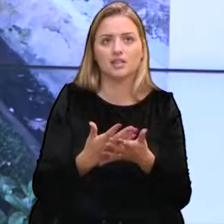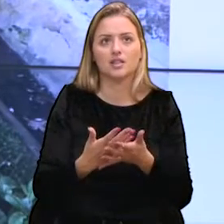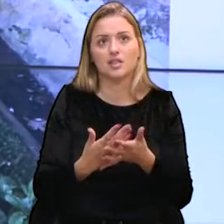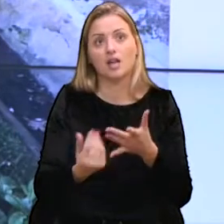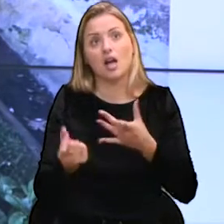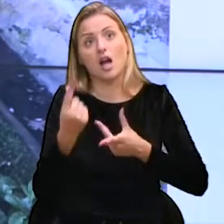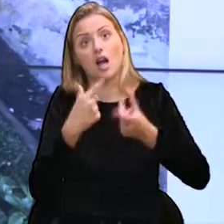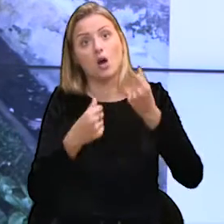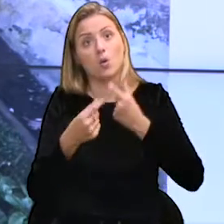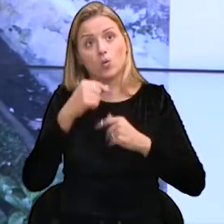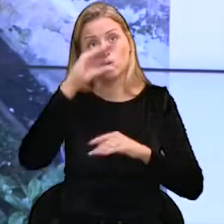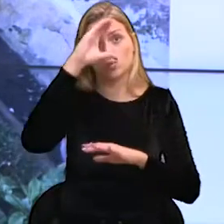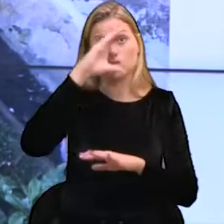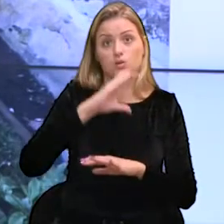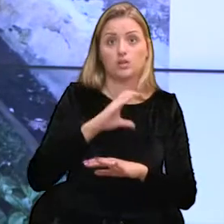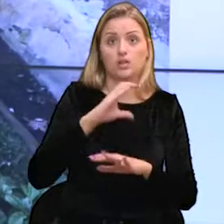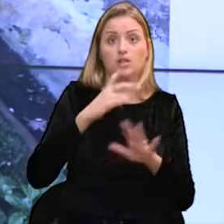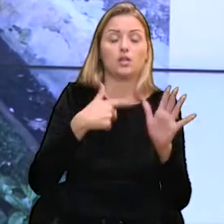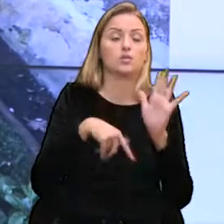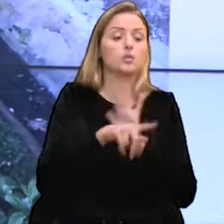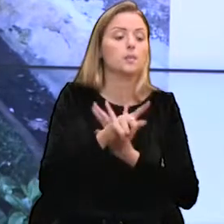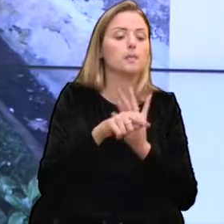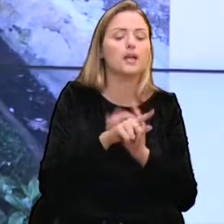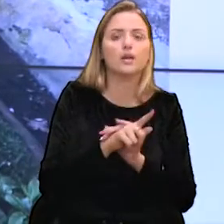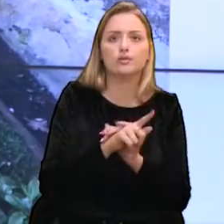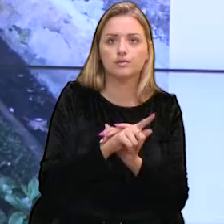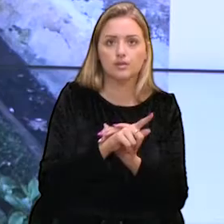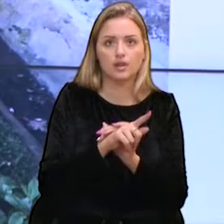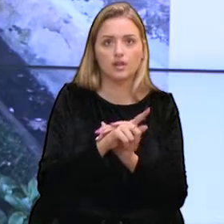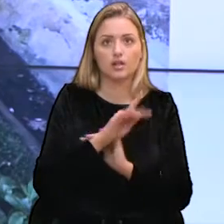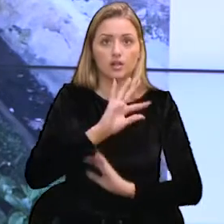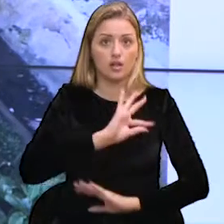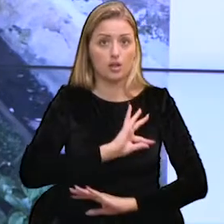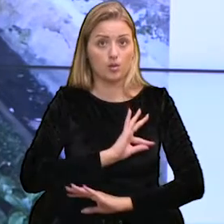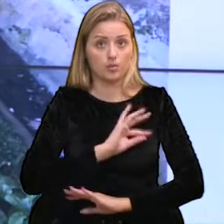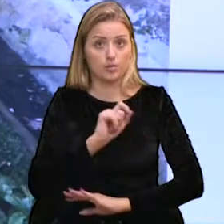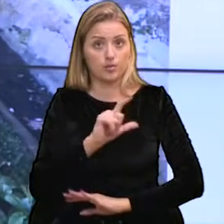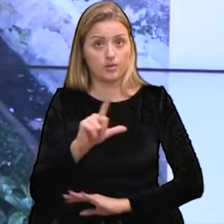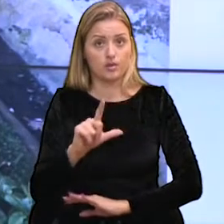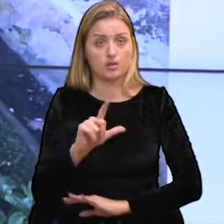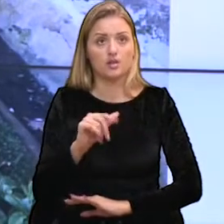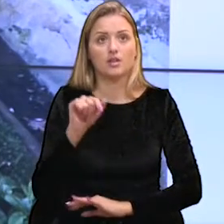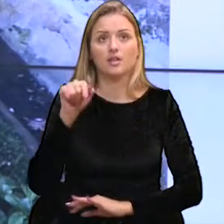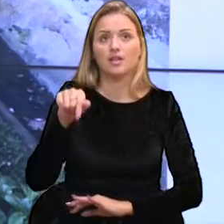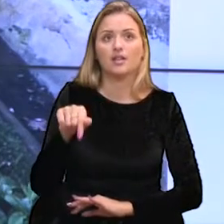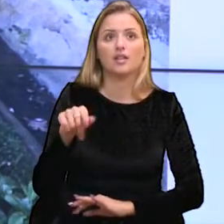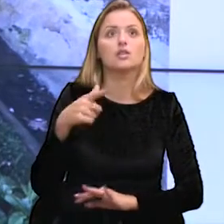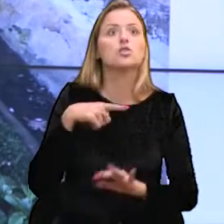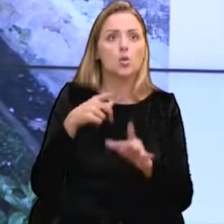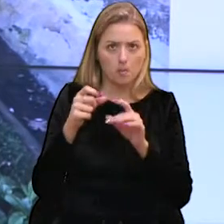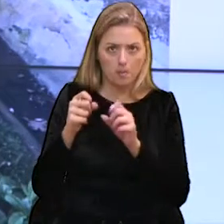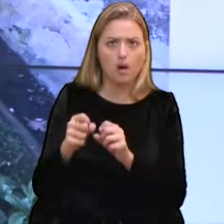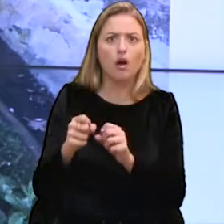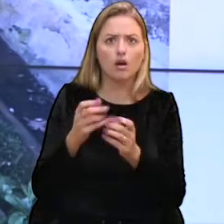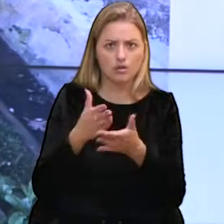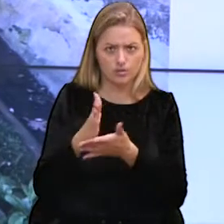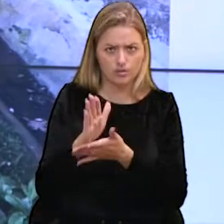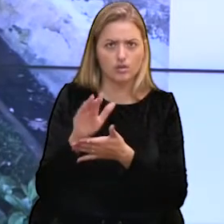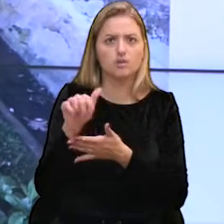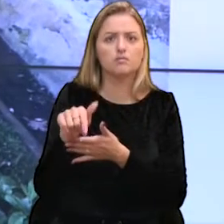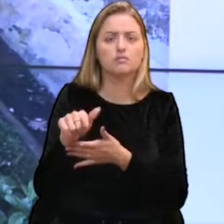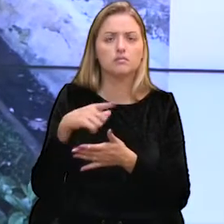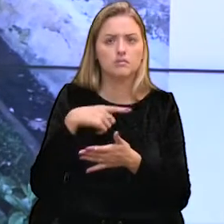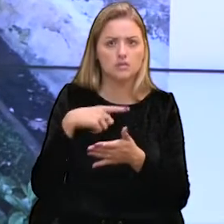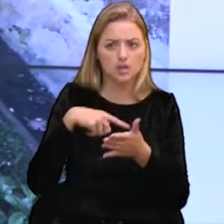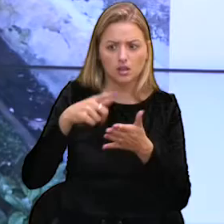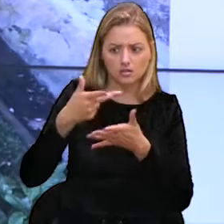alguns cidadãos questionaram a guarda de trânsito e disseram, não, isso aqui está autorizado. Está